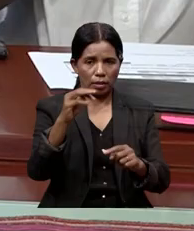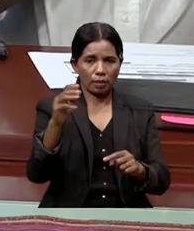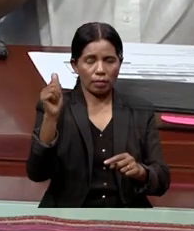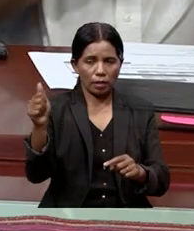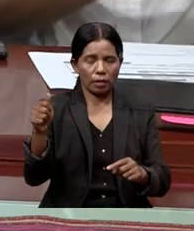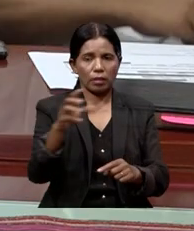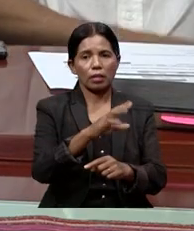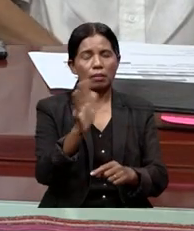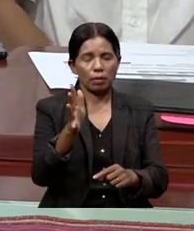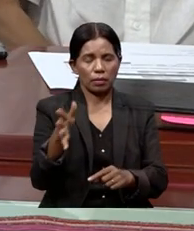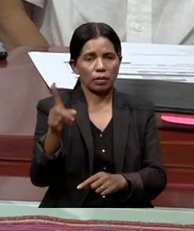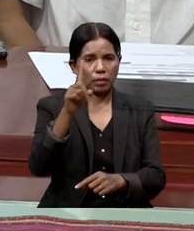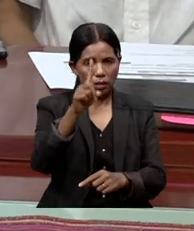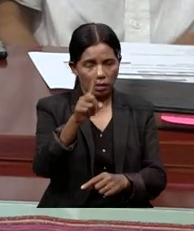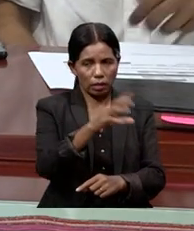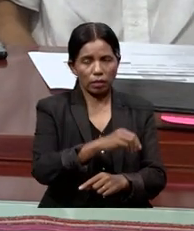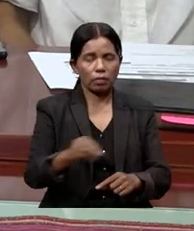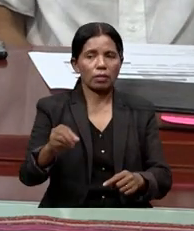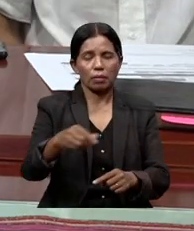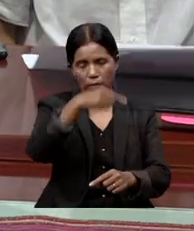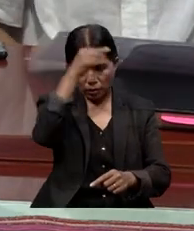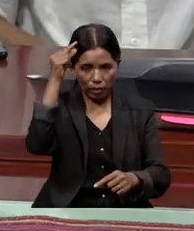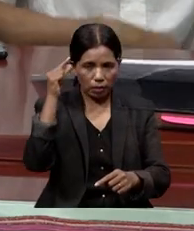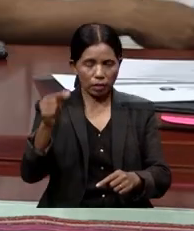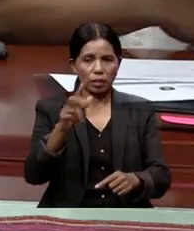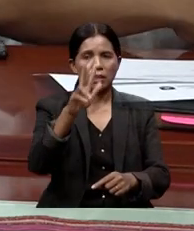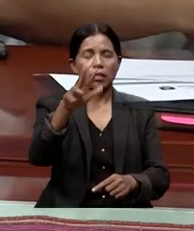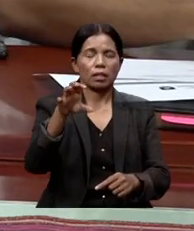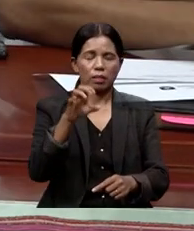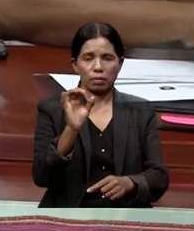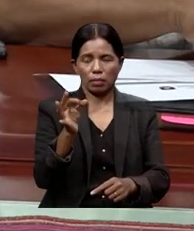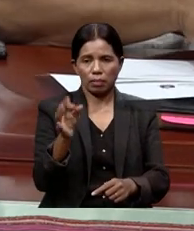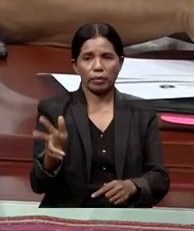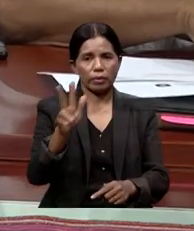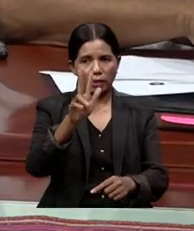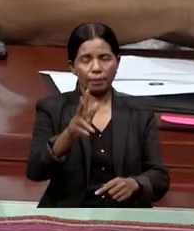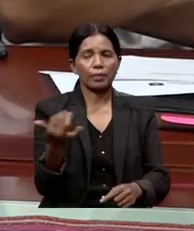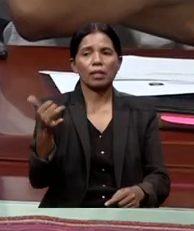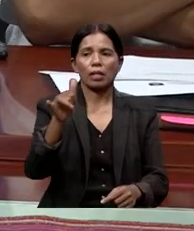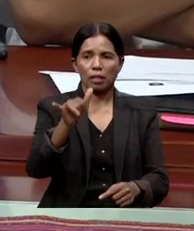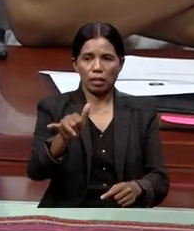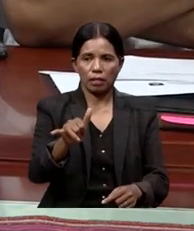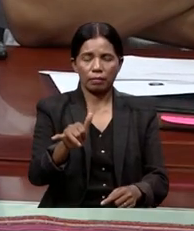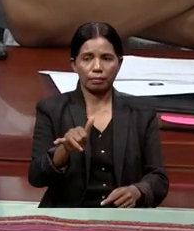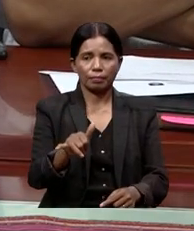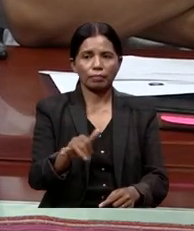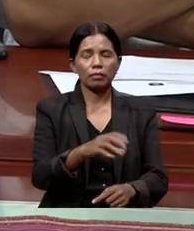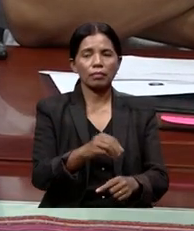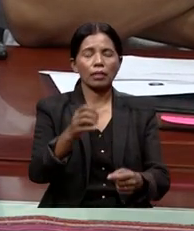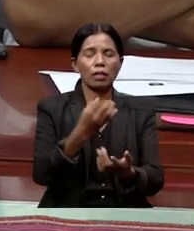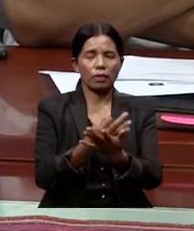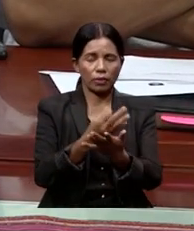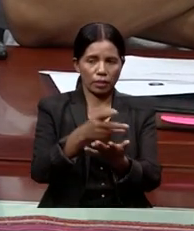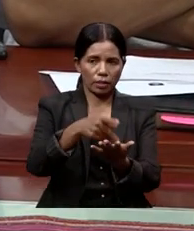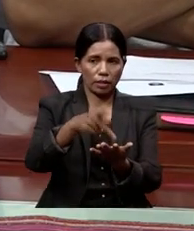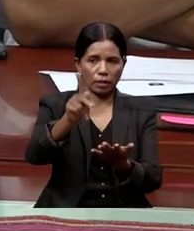51 pessoas, no licenciatura 393. Ne sira serenia salário diferente,